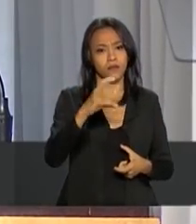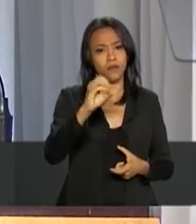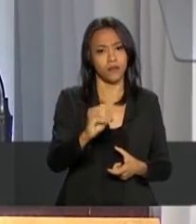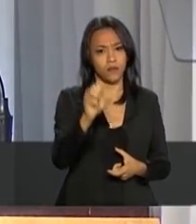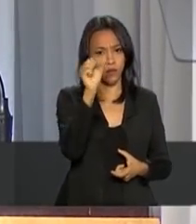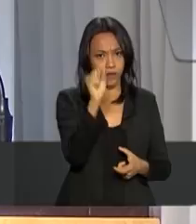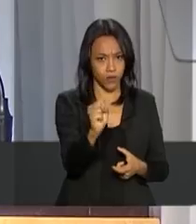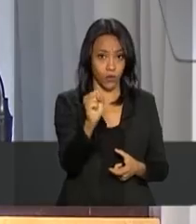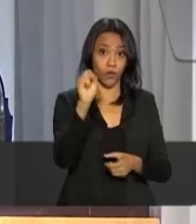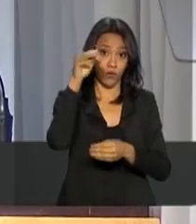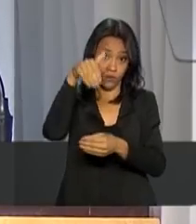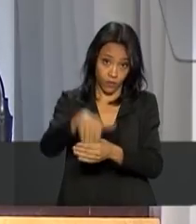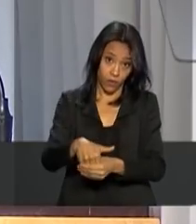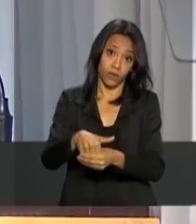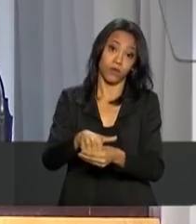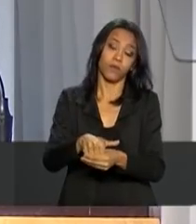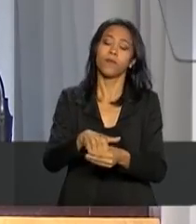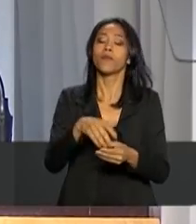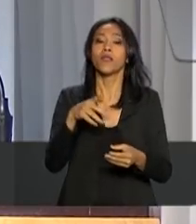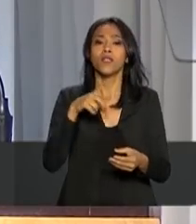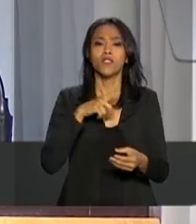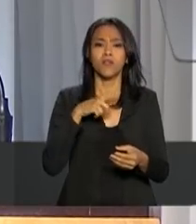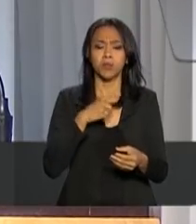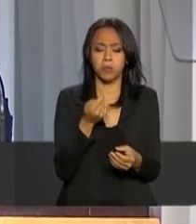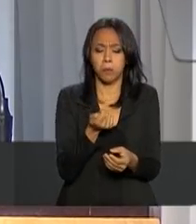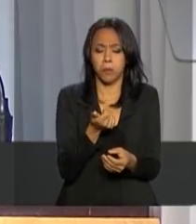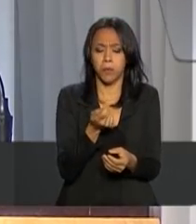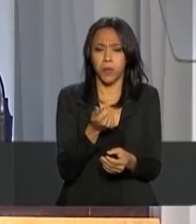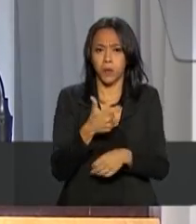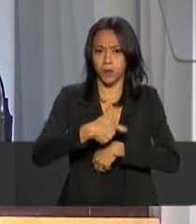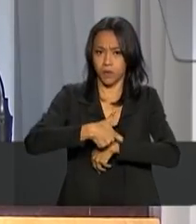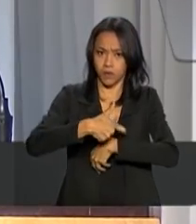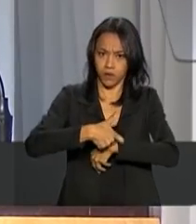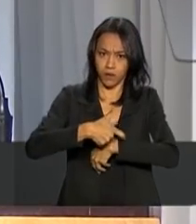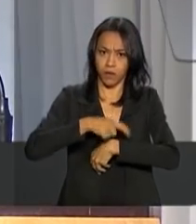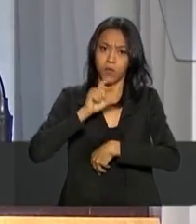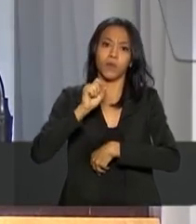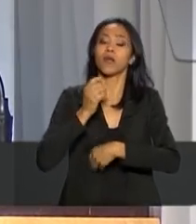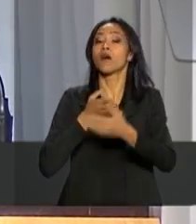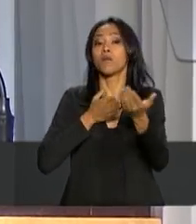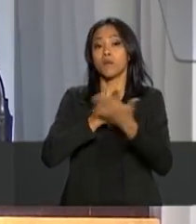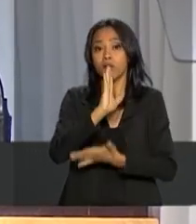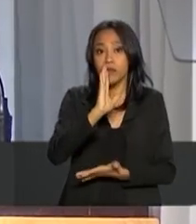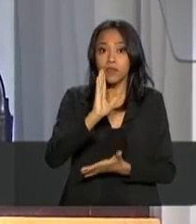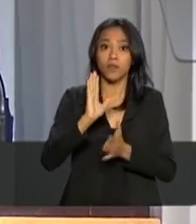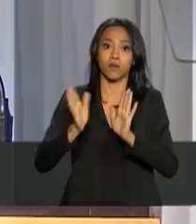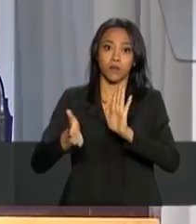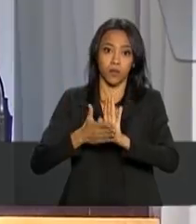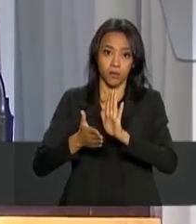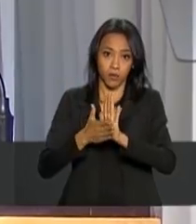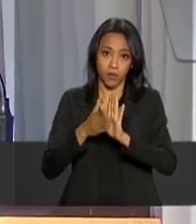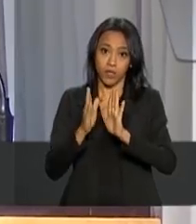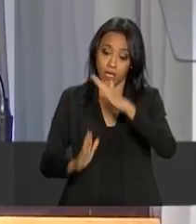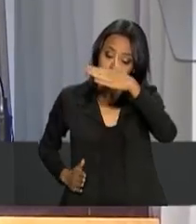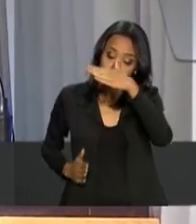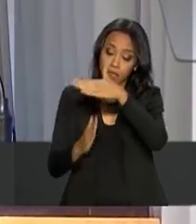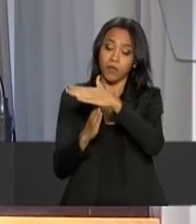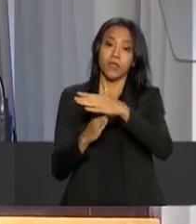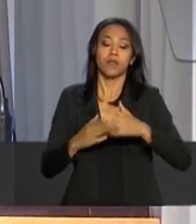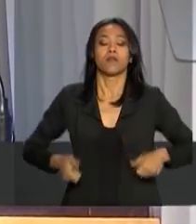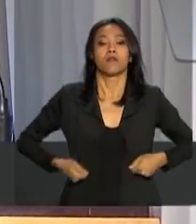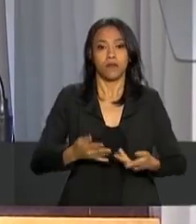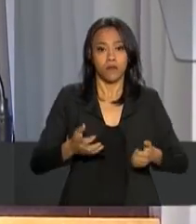nós tivemos, em brevíssimo tempo, a aprovação desse teto dos gastos públicos por